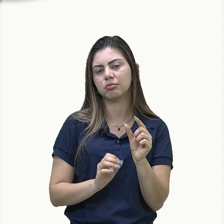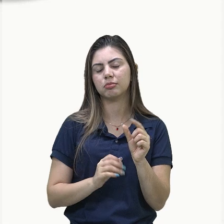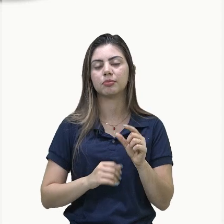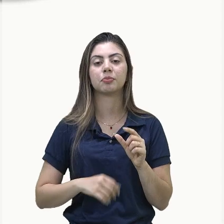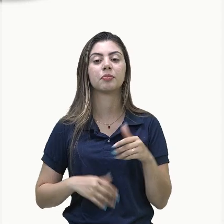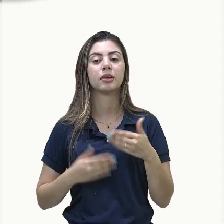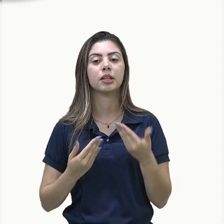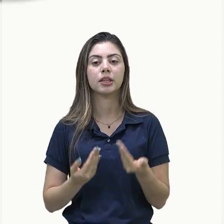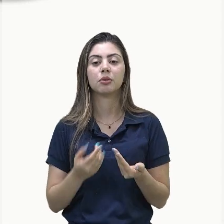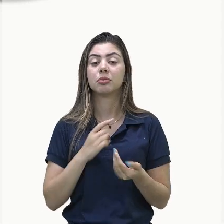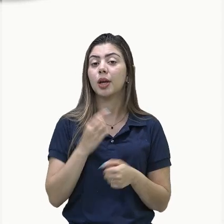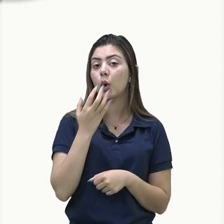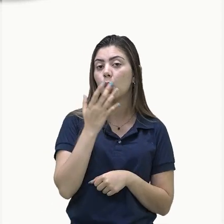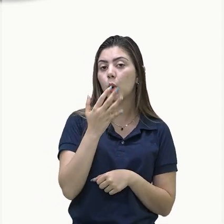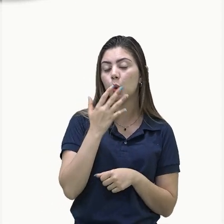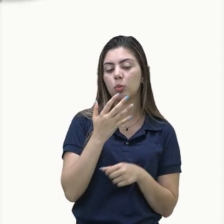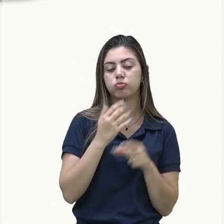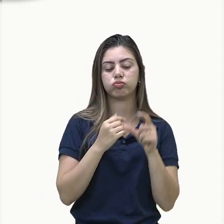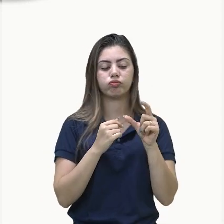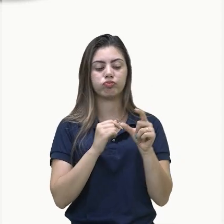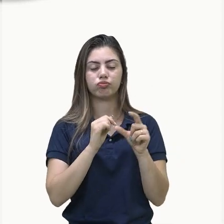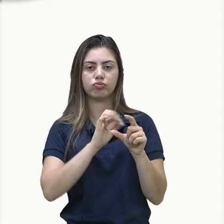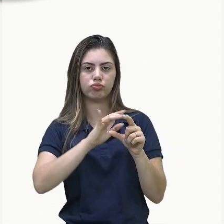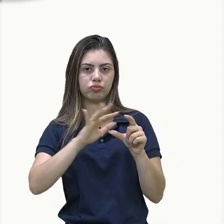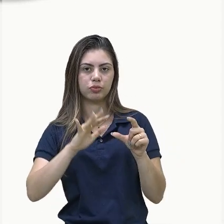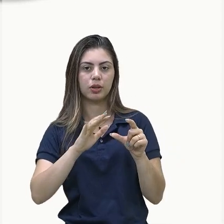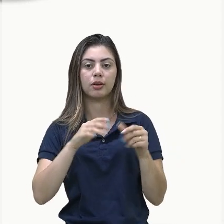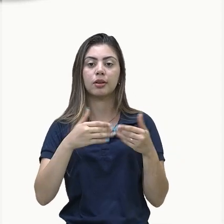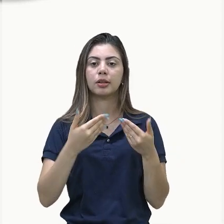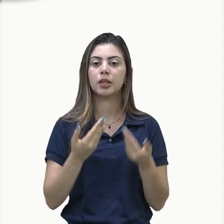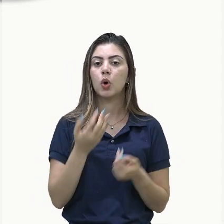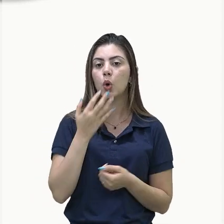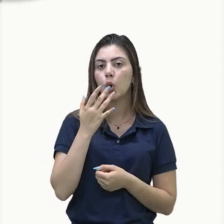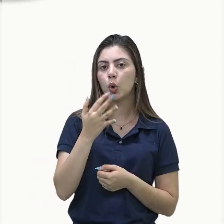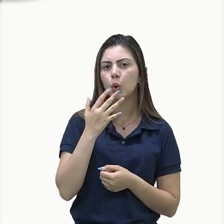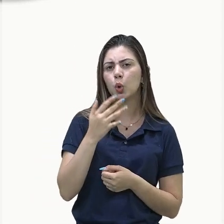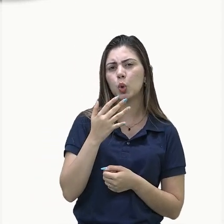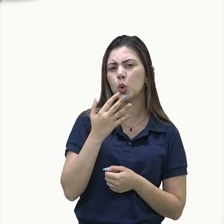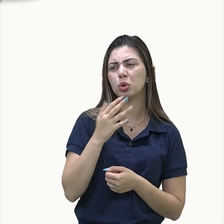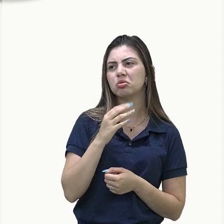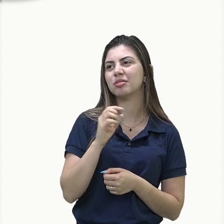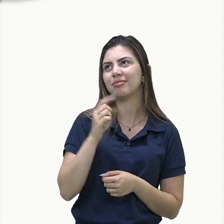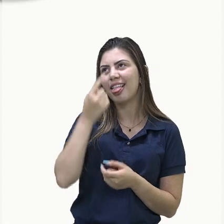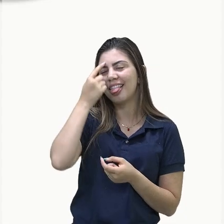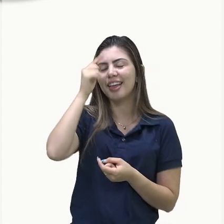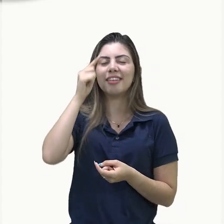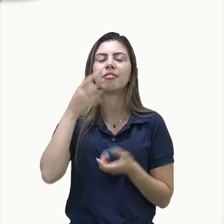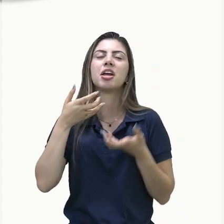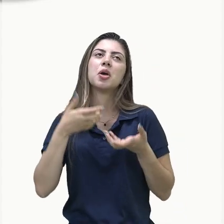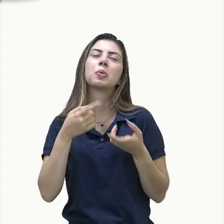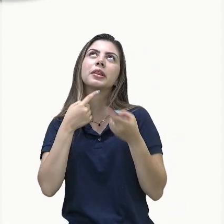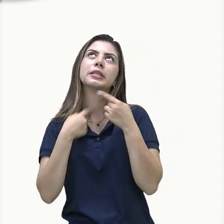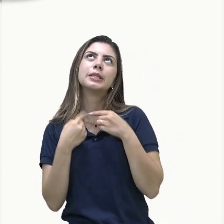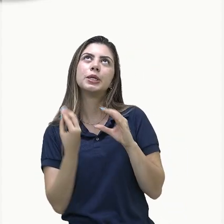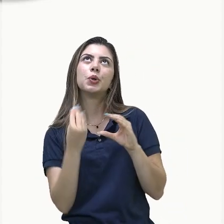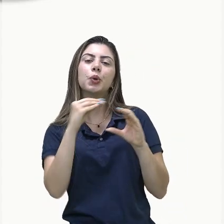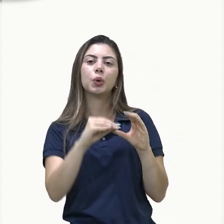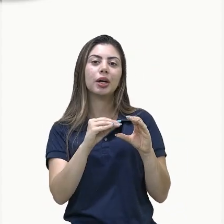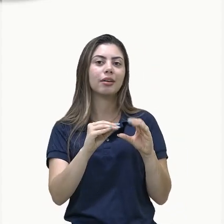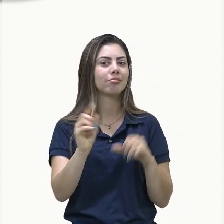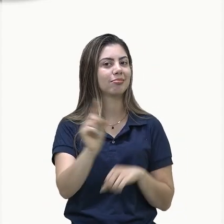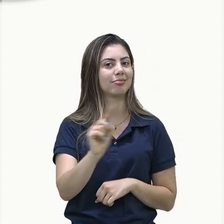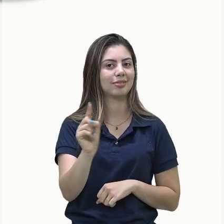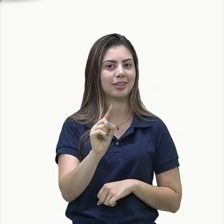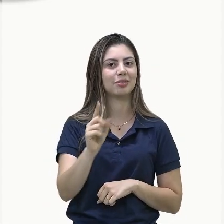E coloridos. E essa coloração deles aí, pessoal, não é de enfeite não, tá? Existe aí uma tabela, a gente não